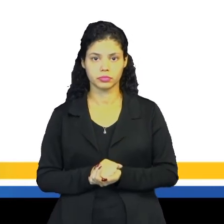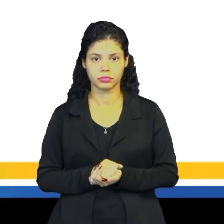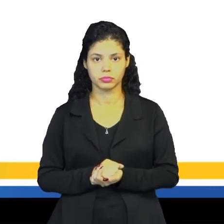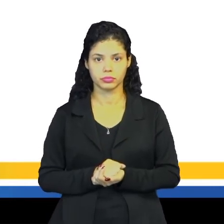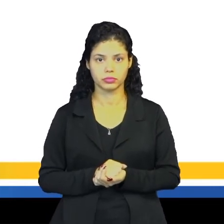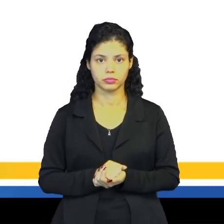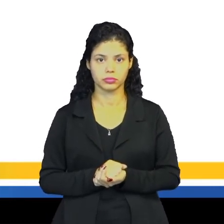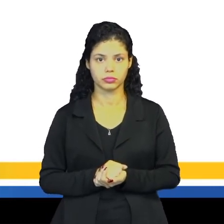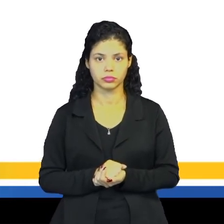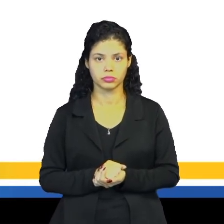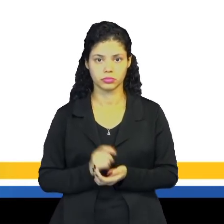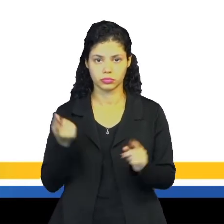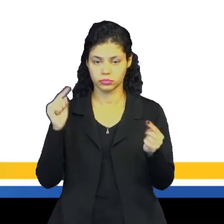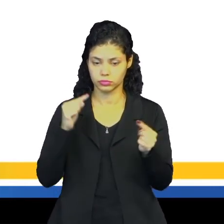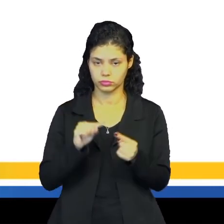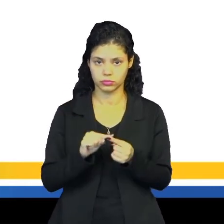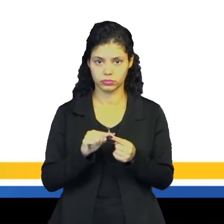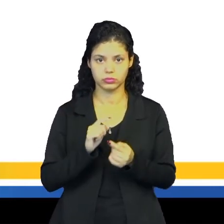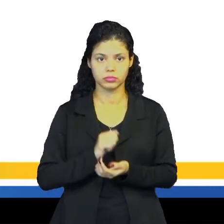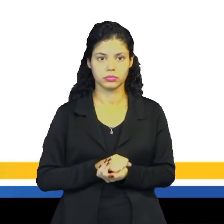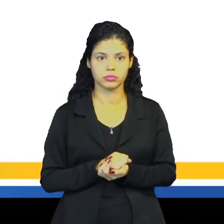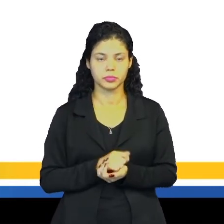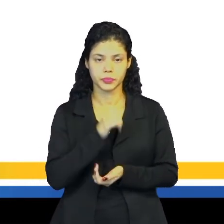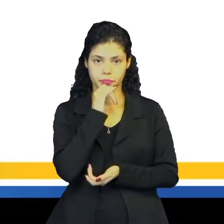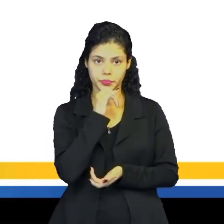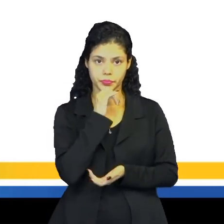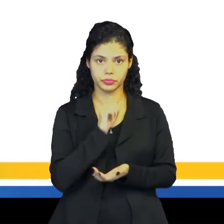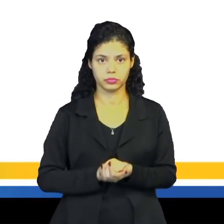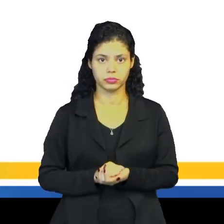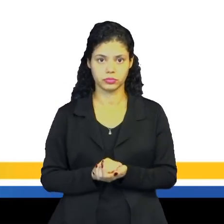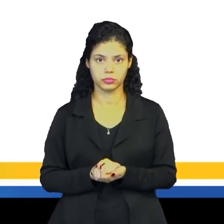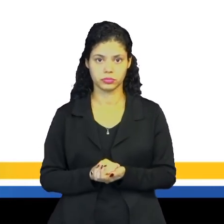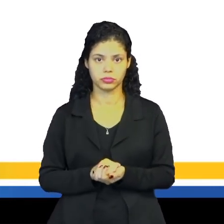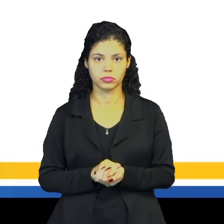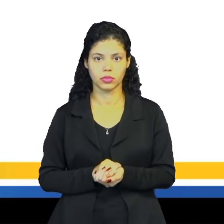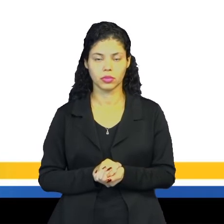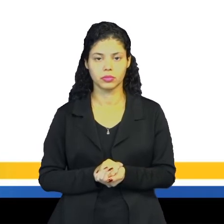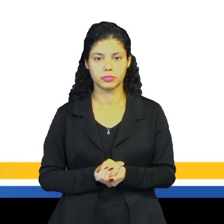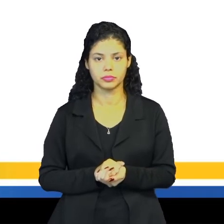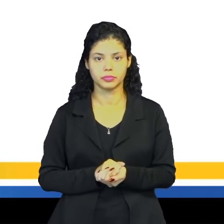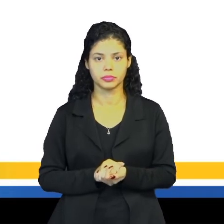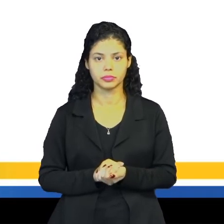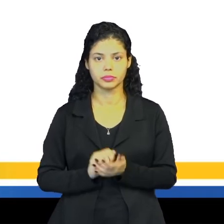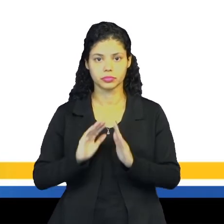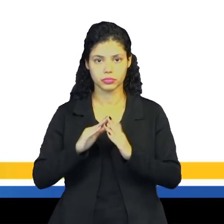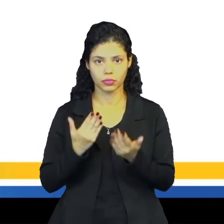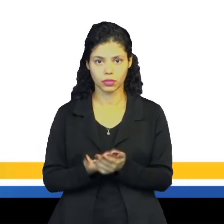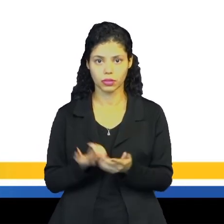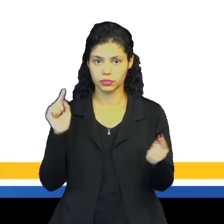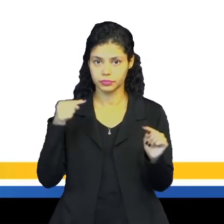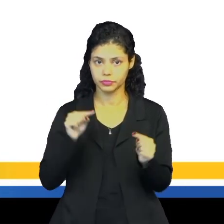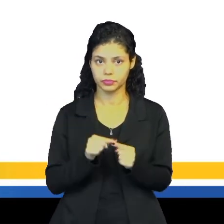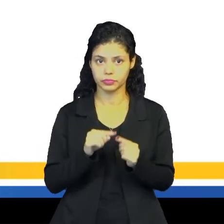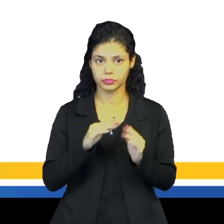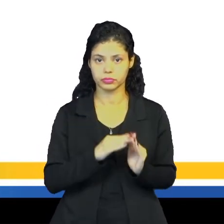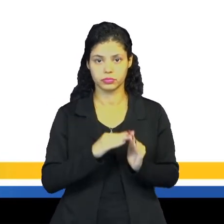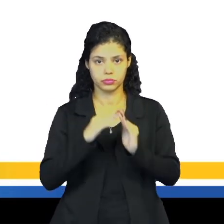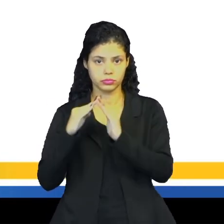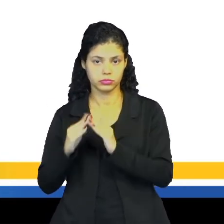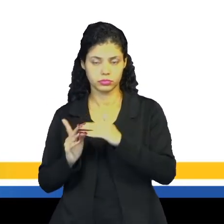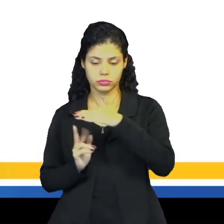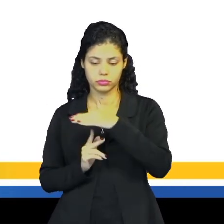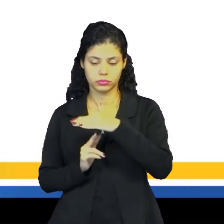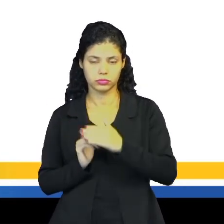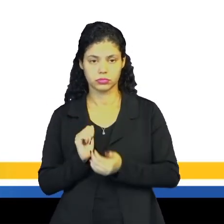significa próximo de, ao lado de. E o exemplo é: The school is next to the park. A escola é perto ou ao lado